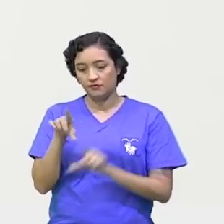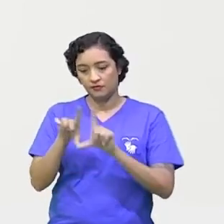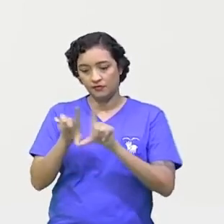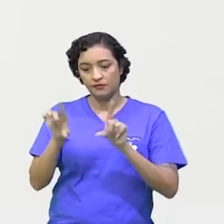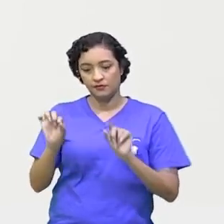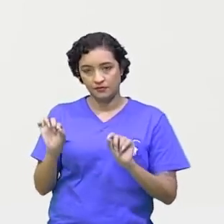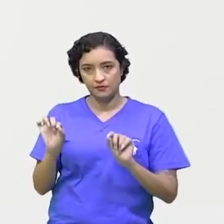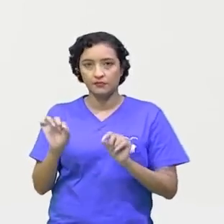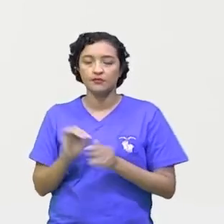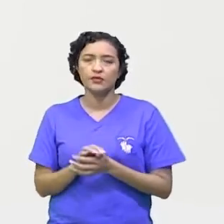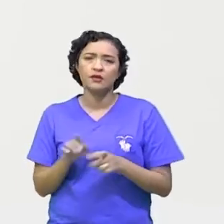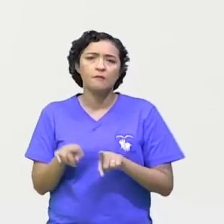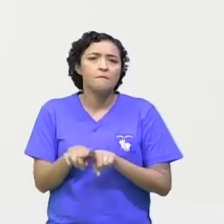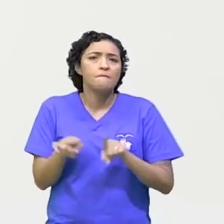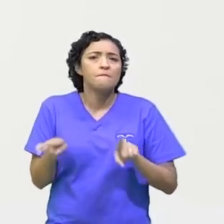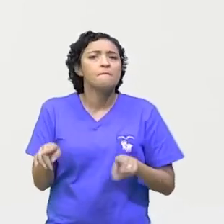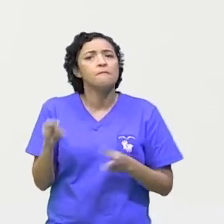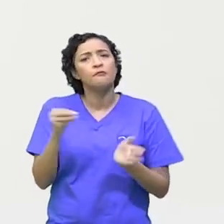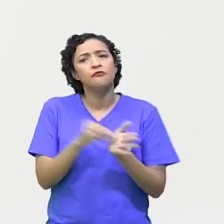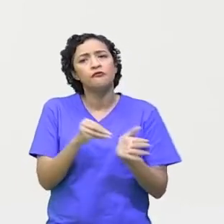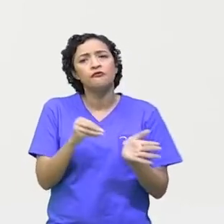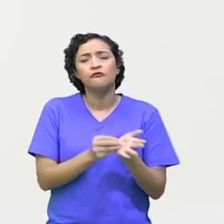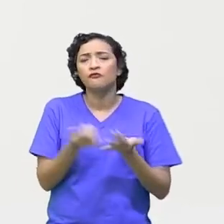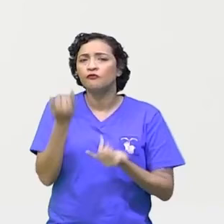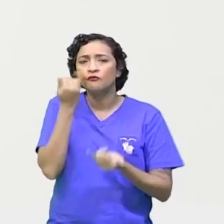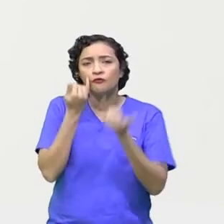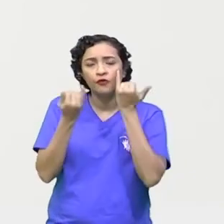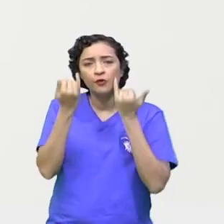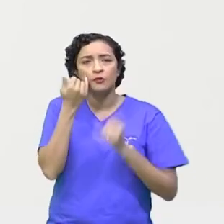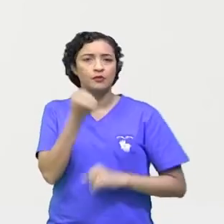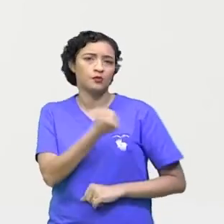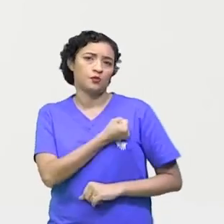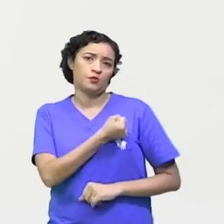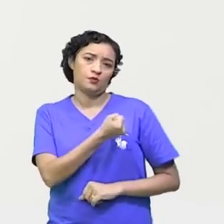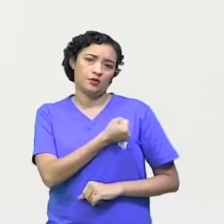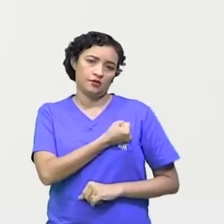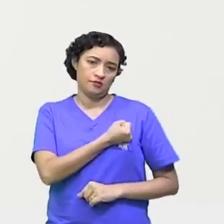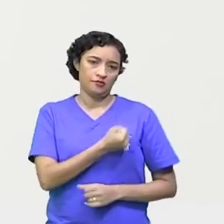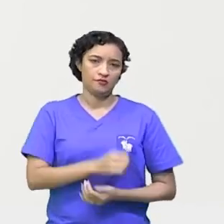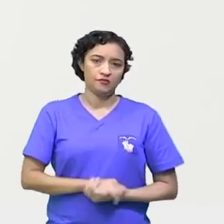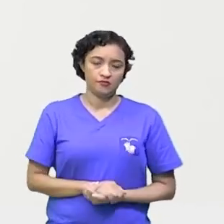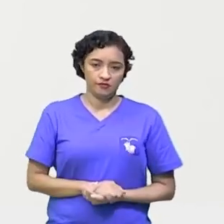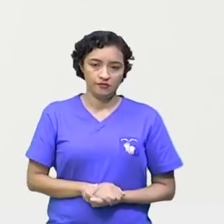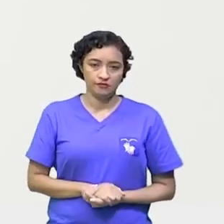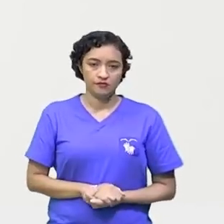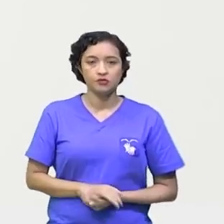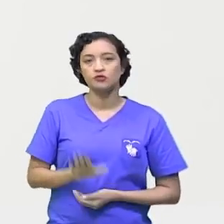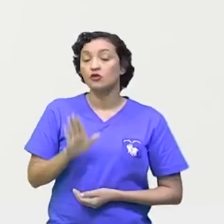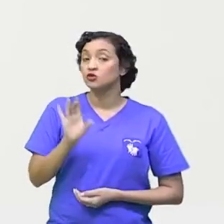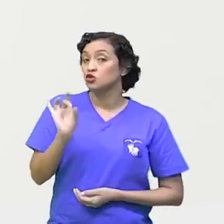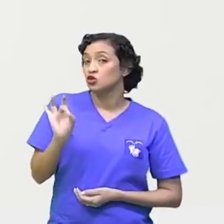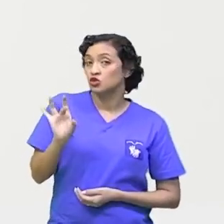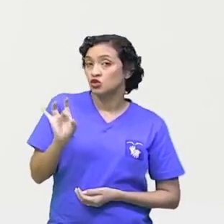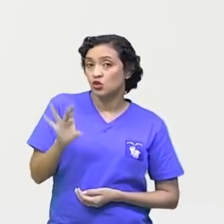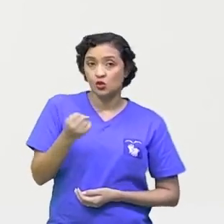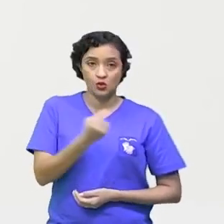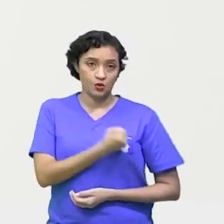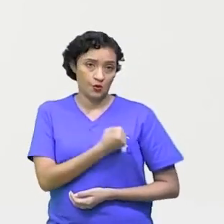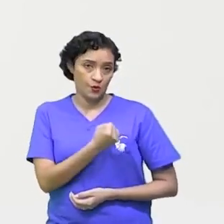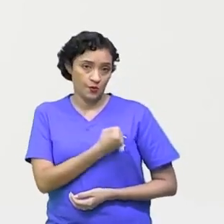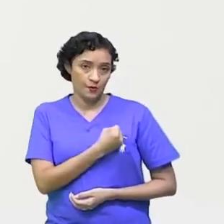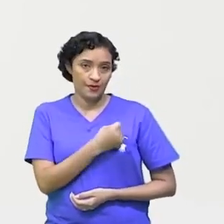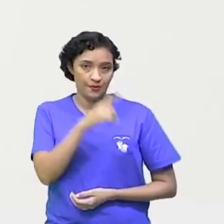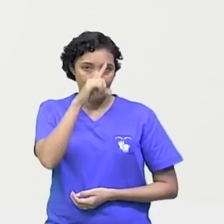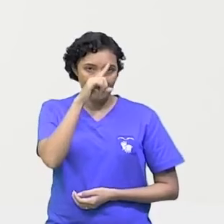Mas aí ele não deu as medidas do retângulo para a Felícia. Ele deu apenas esses 2 triângulos, ó, esse triângulo amarelo e esse